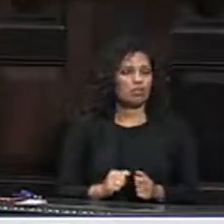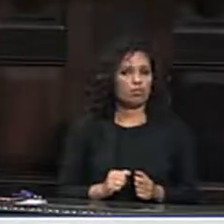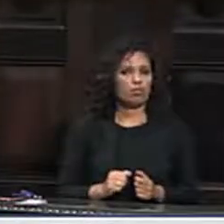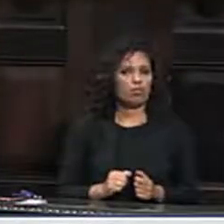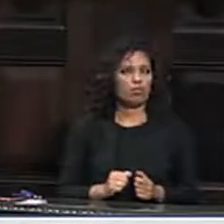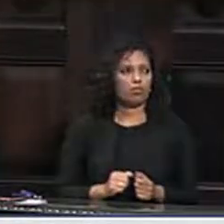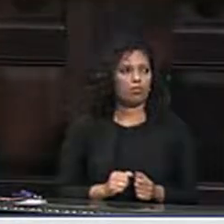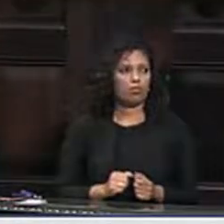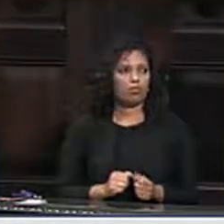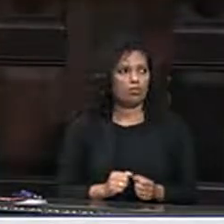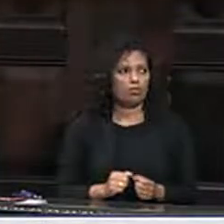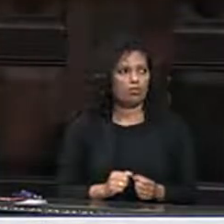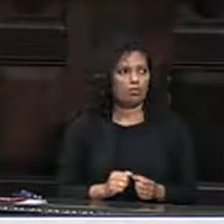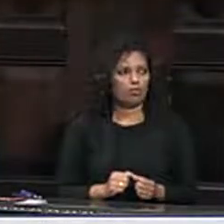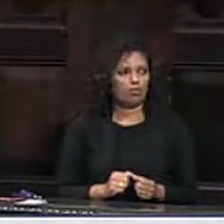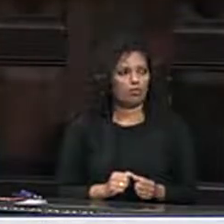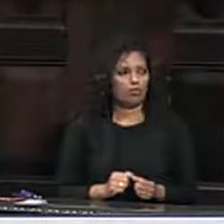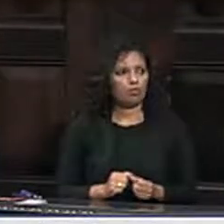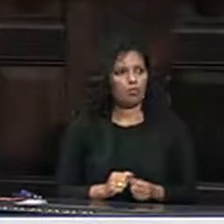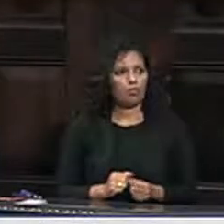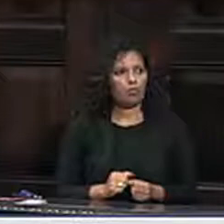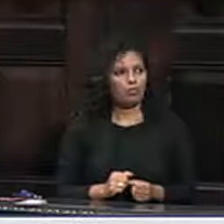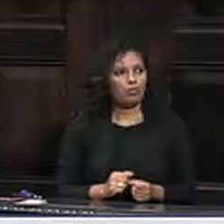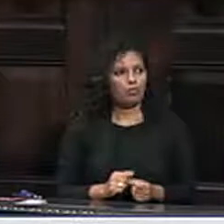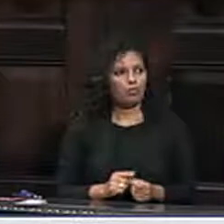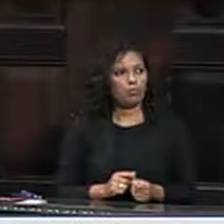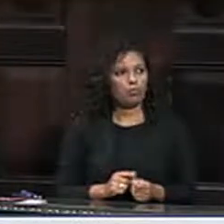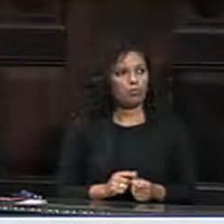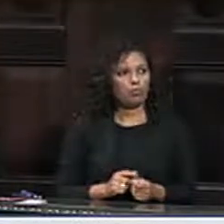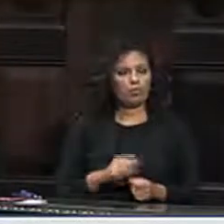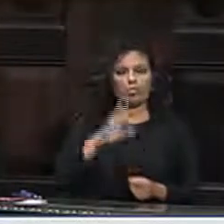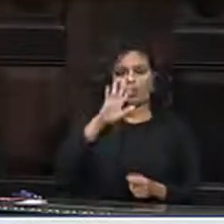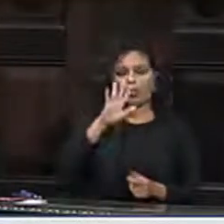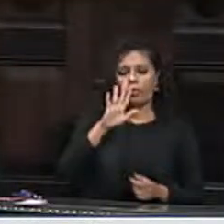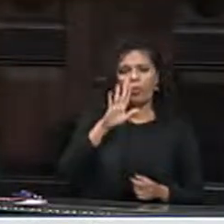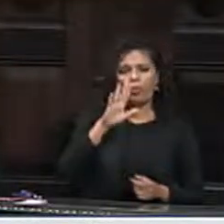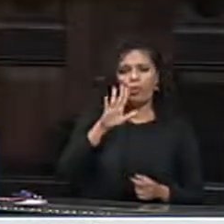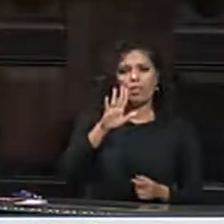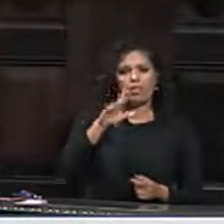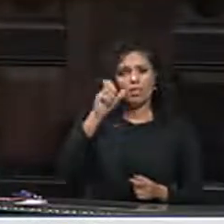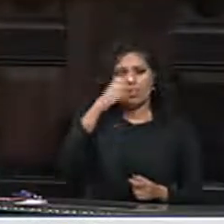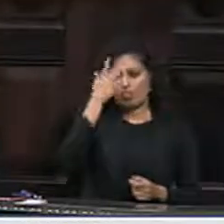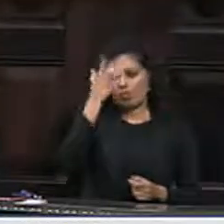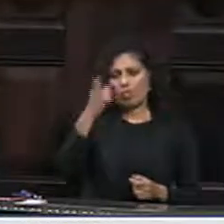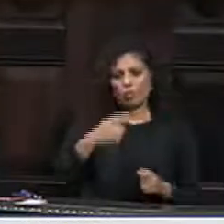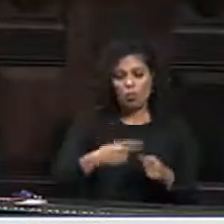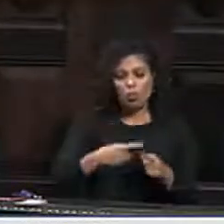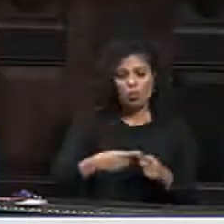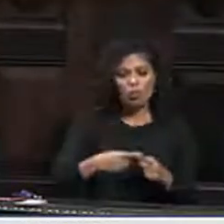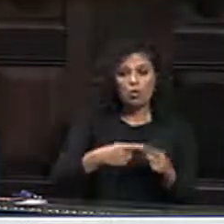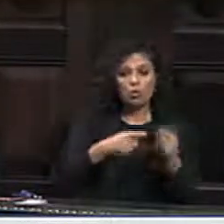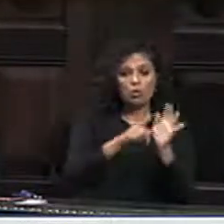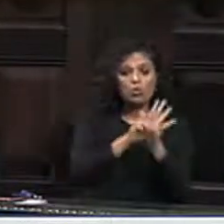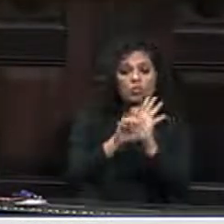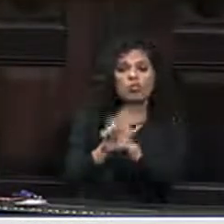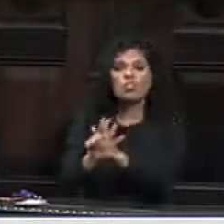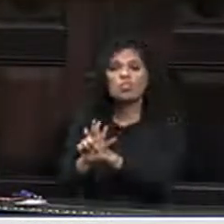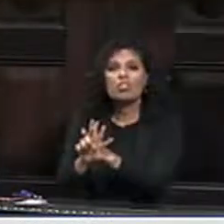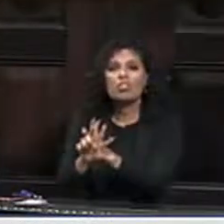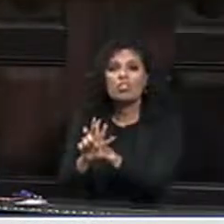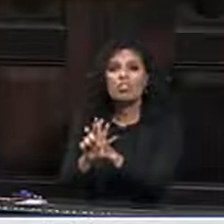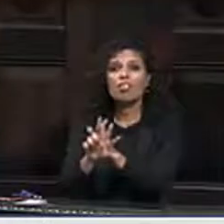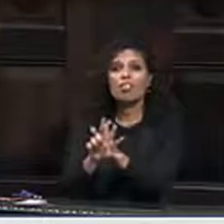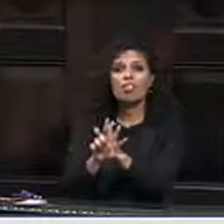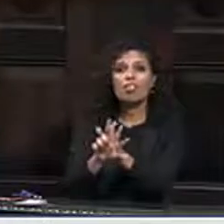inexoravelmente, porque o projeto não deixou raízes nem na segurança pública e